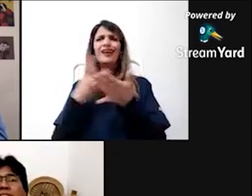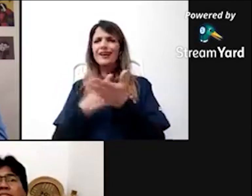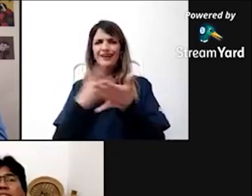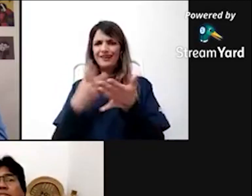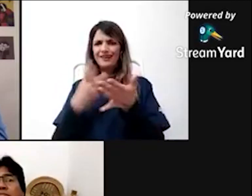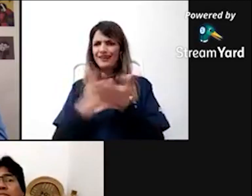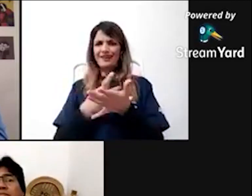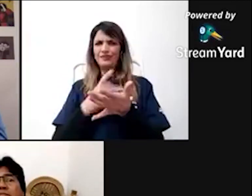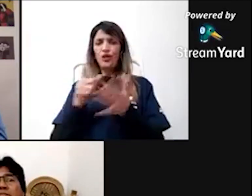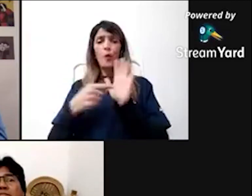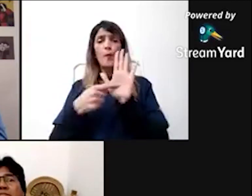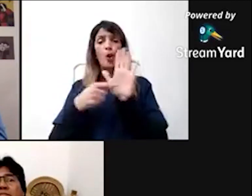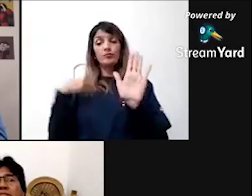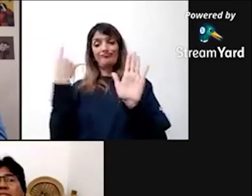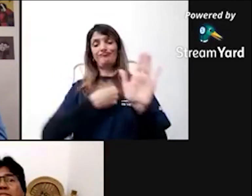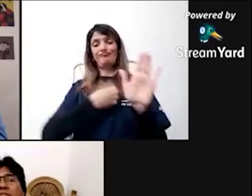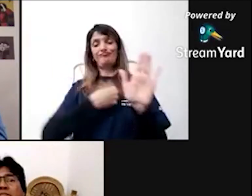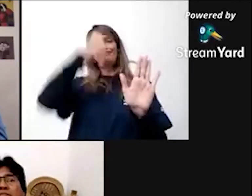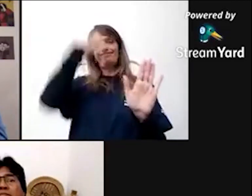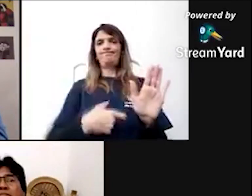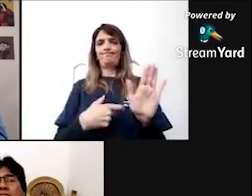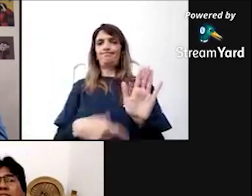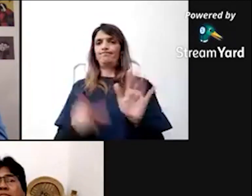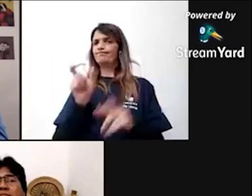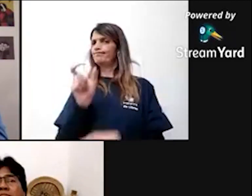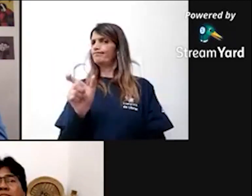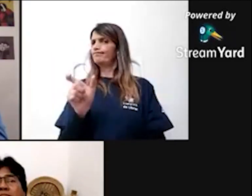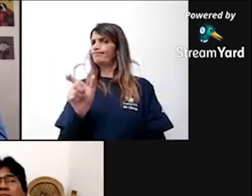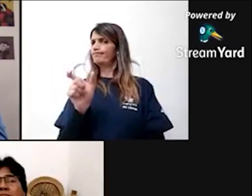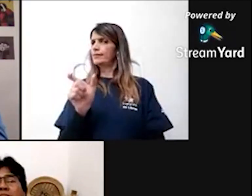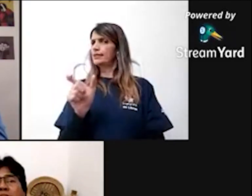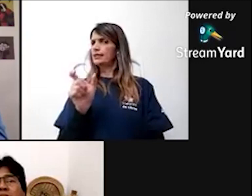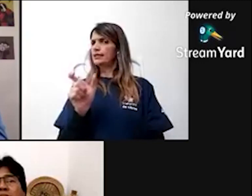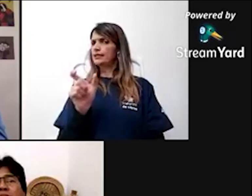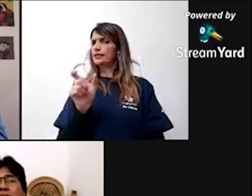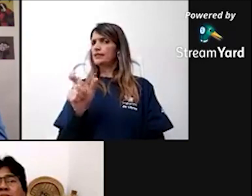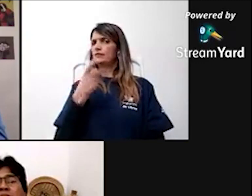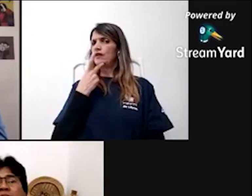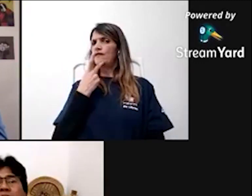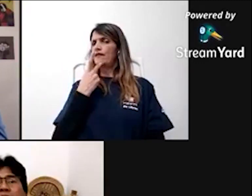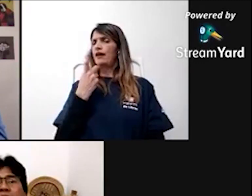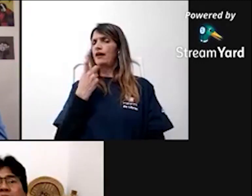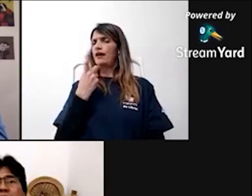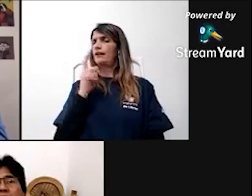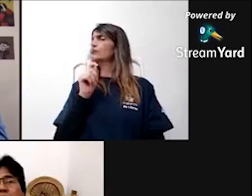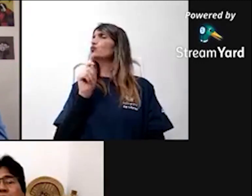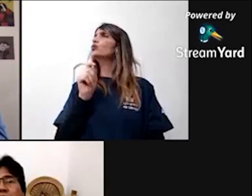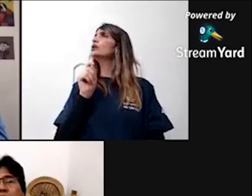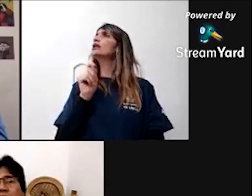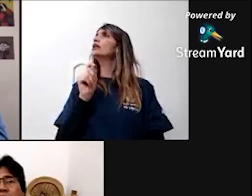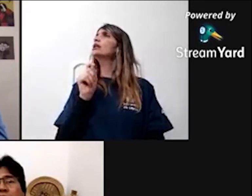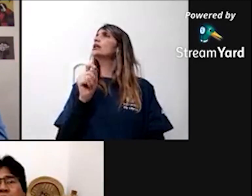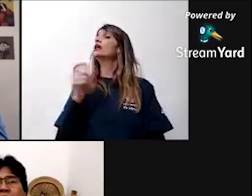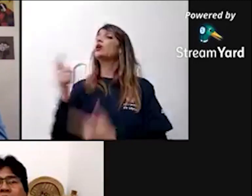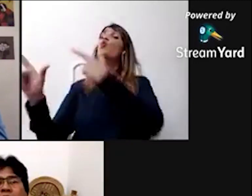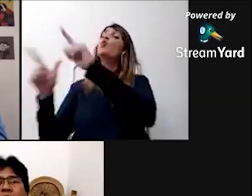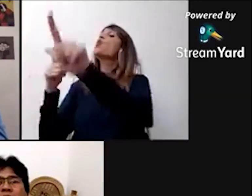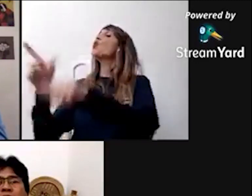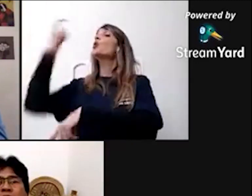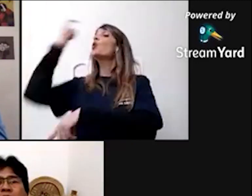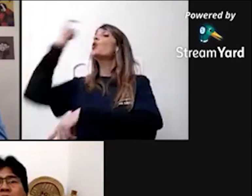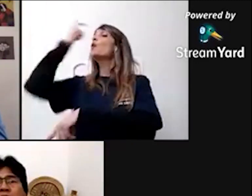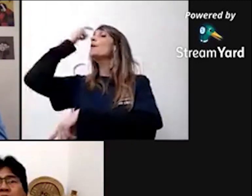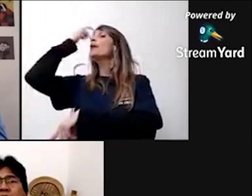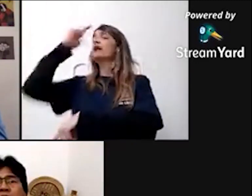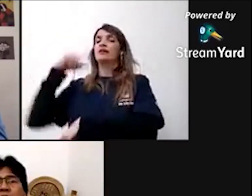somos. Normalmente, essa palavra, como já disse antes, ela fala muito mais a respeito do que os outros pensam de nós do